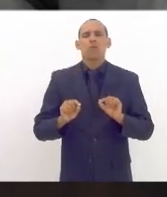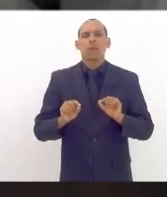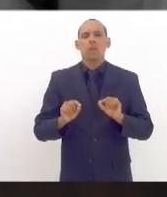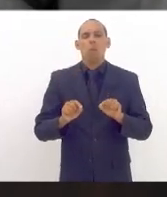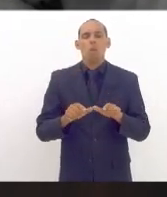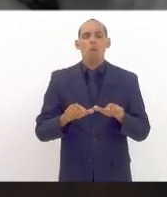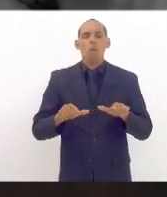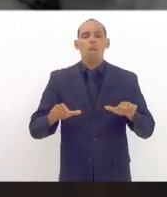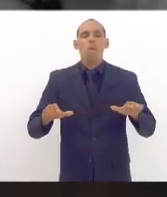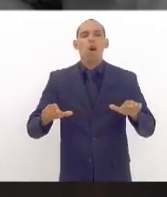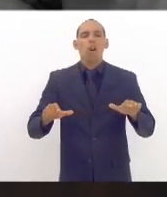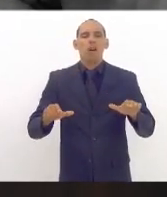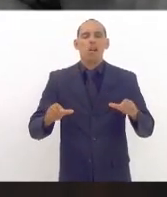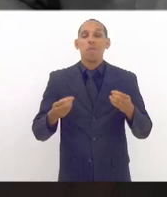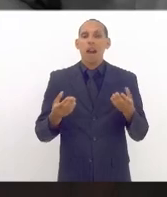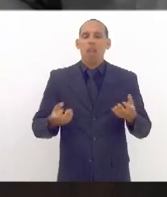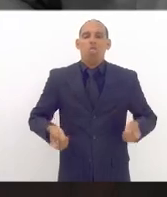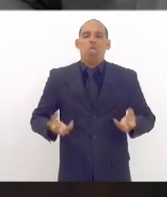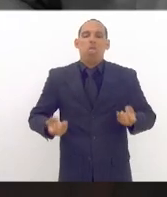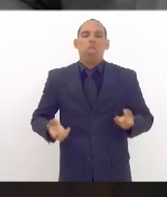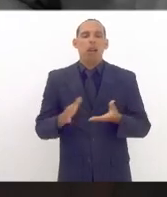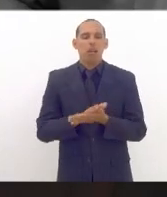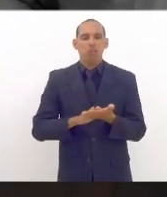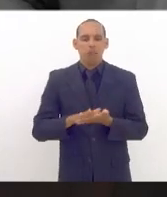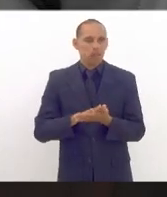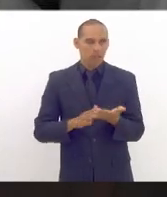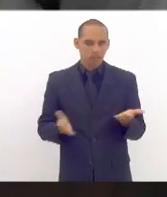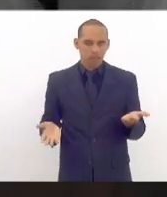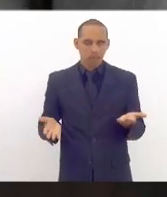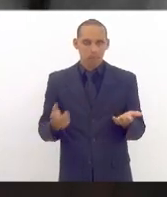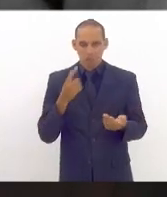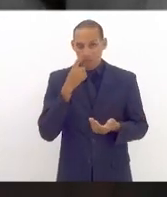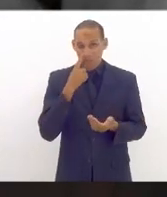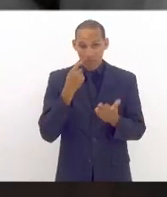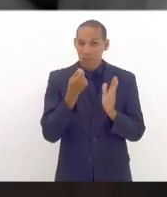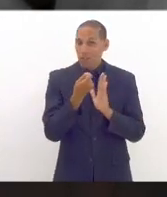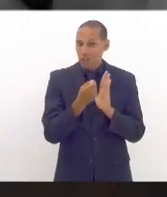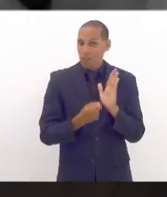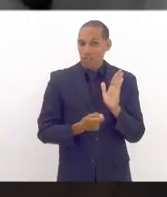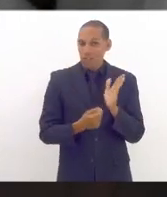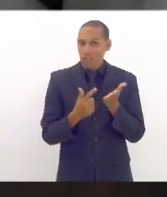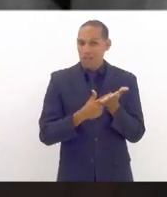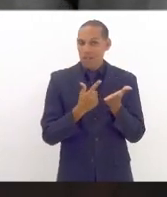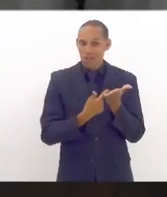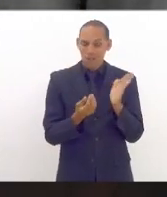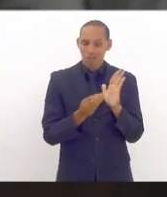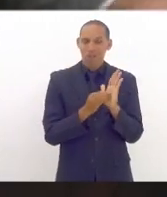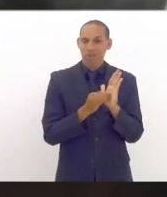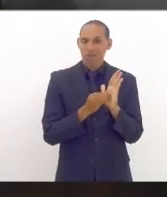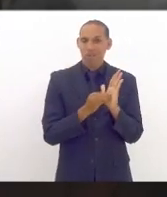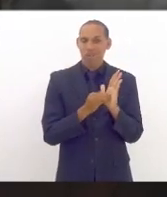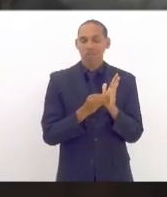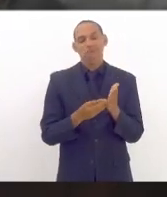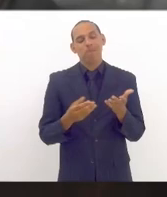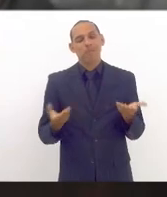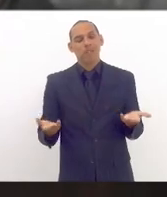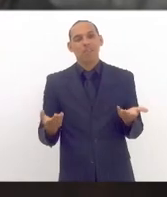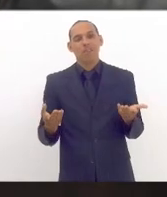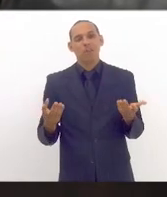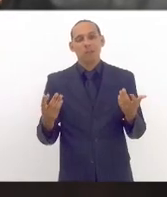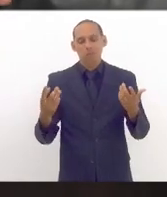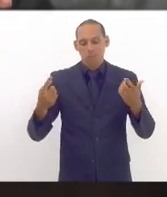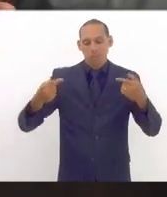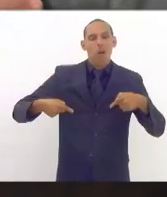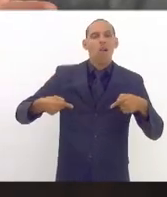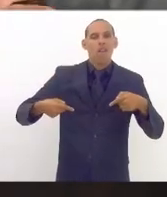seco para não esbanjar os seus gastos tá lá escrito no livro então para contestar